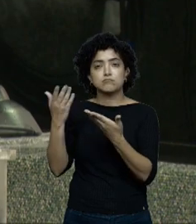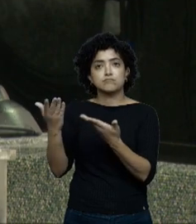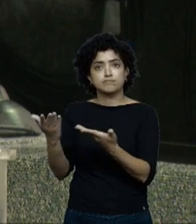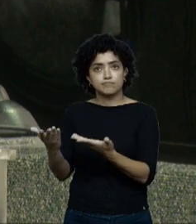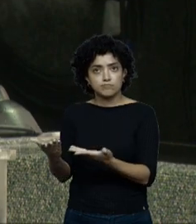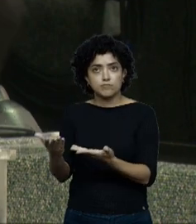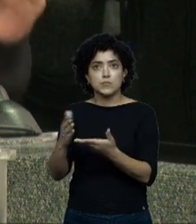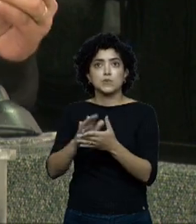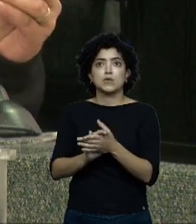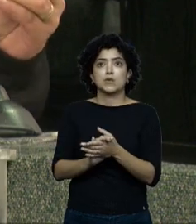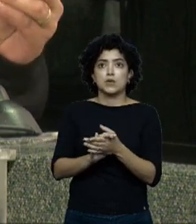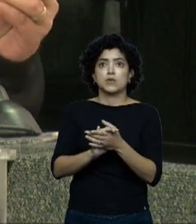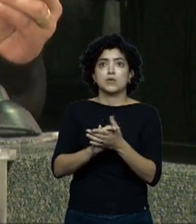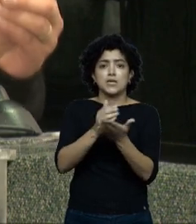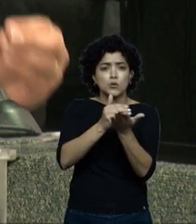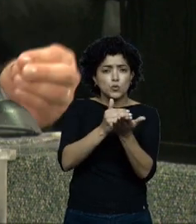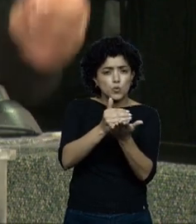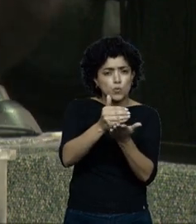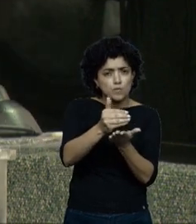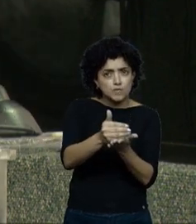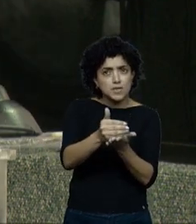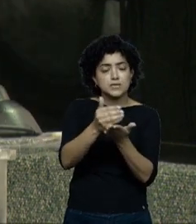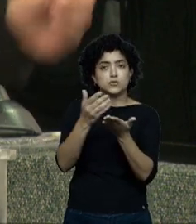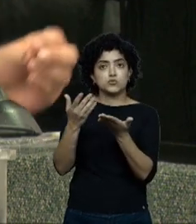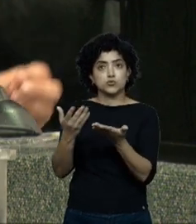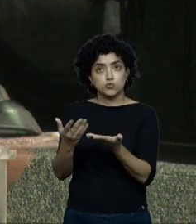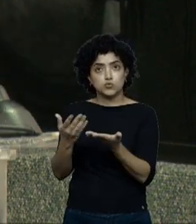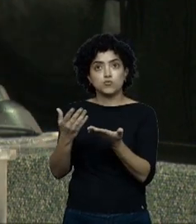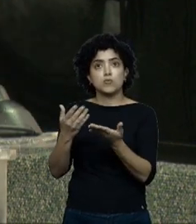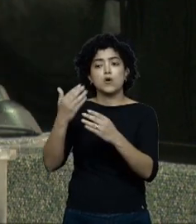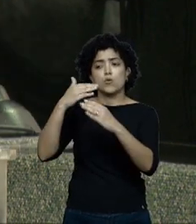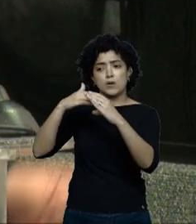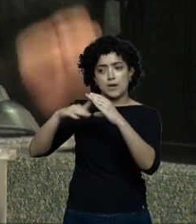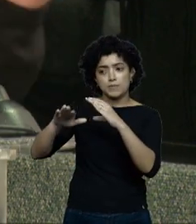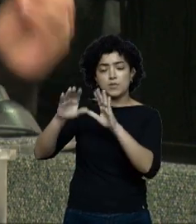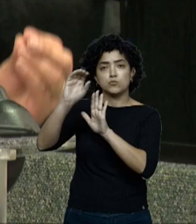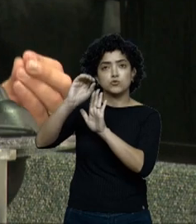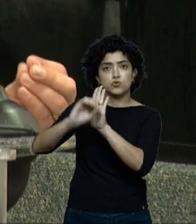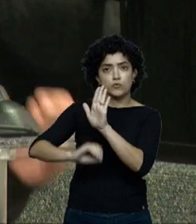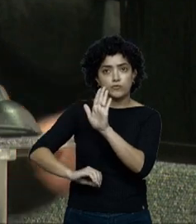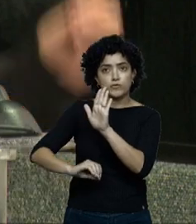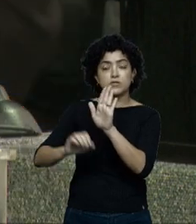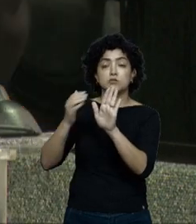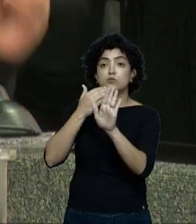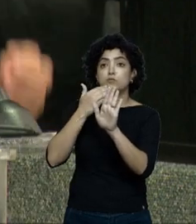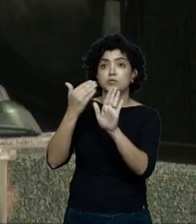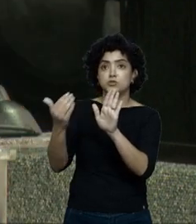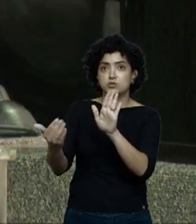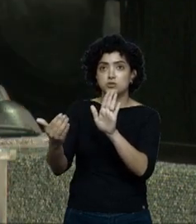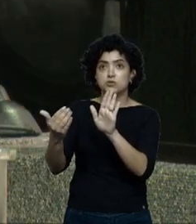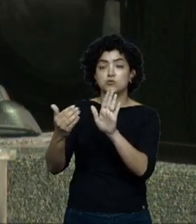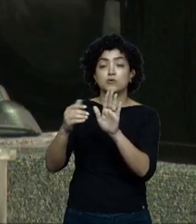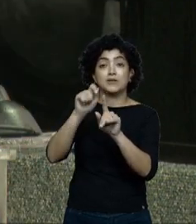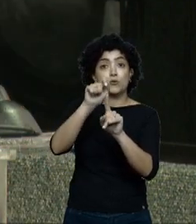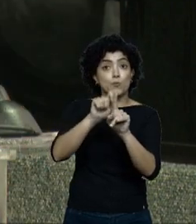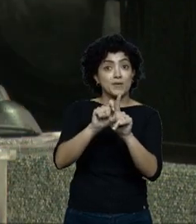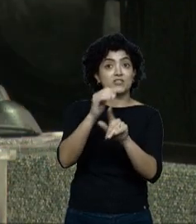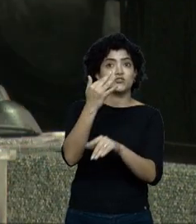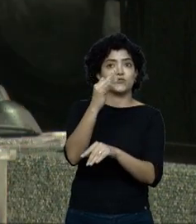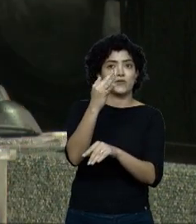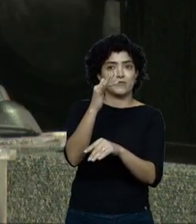conforme ela colocou no começo da fala dela o dia que nós encaminhamos Ofício o requerimento né em fevereiro